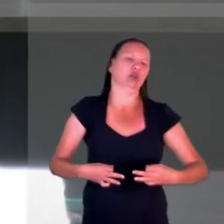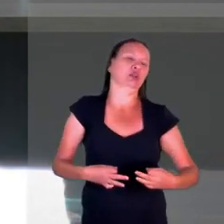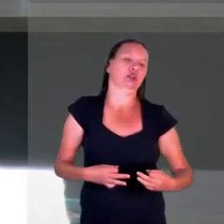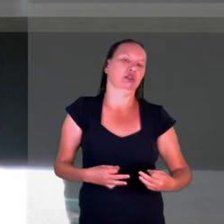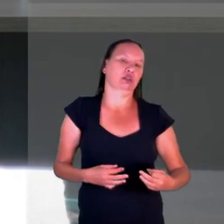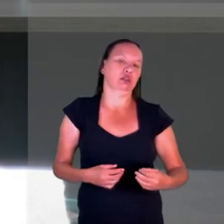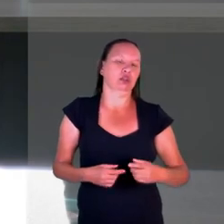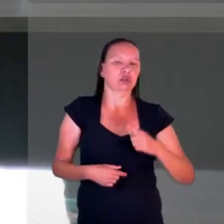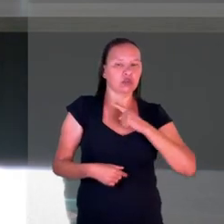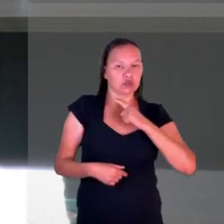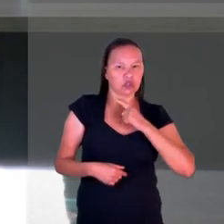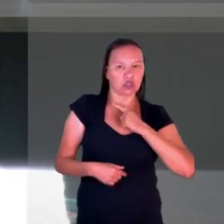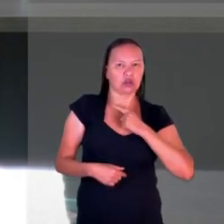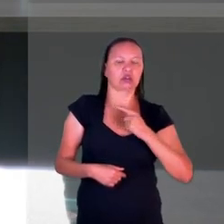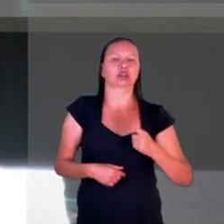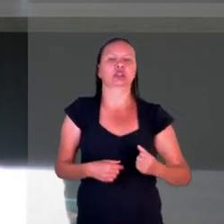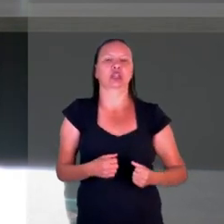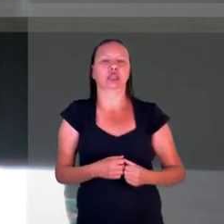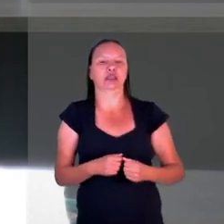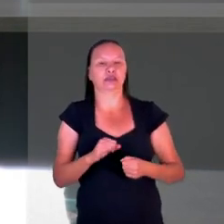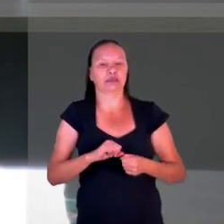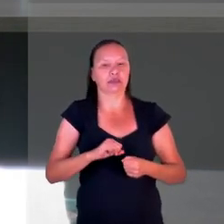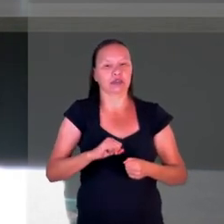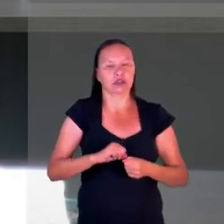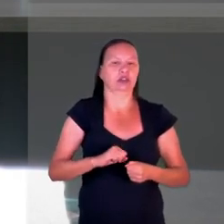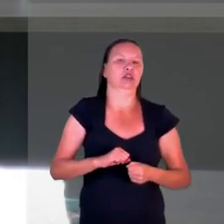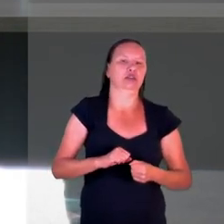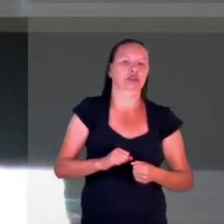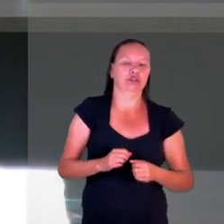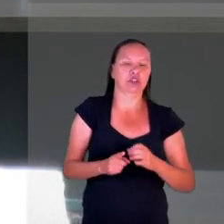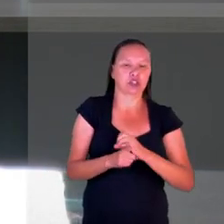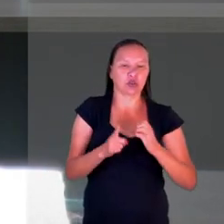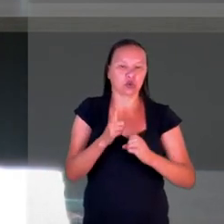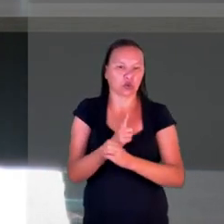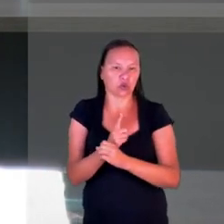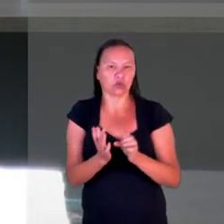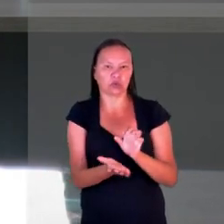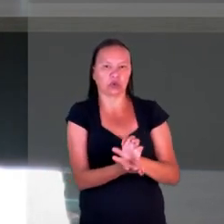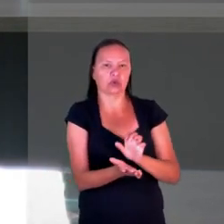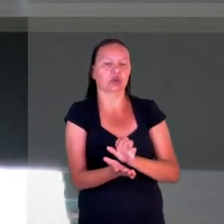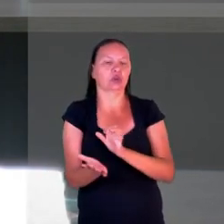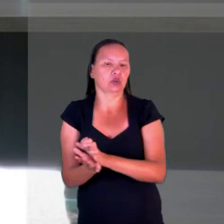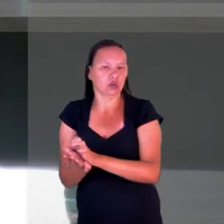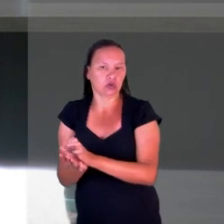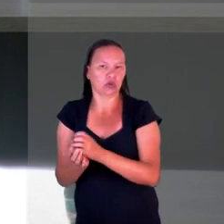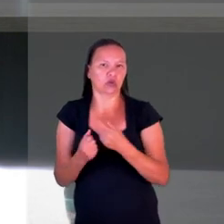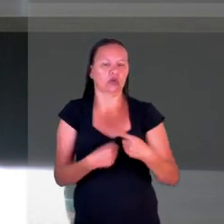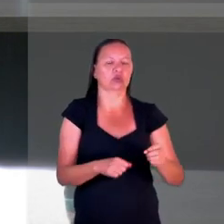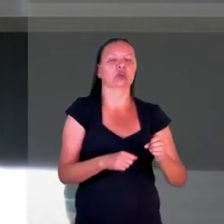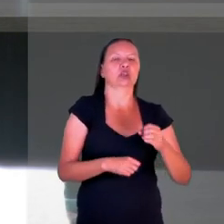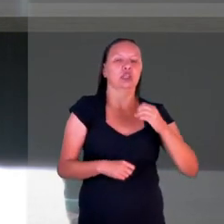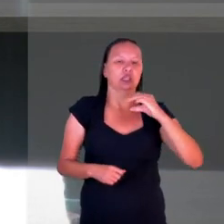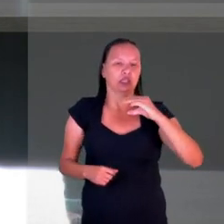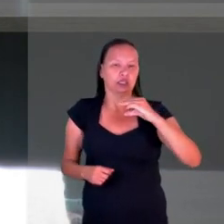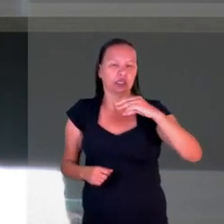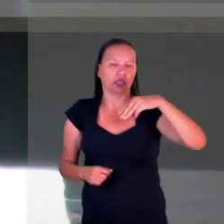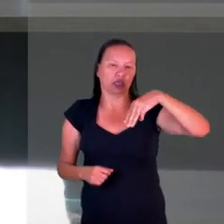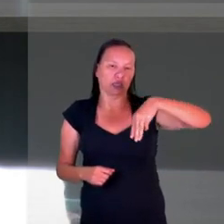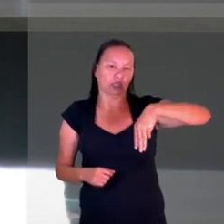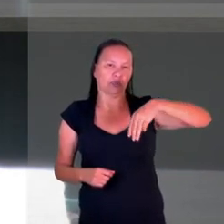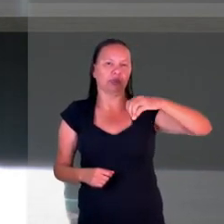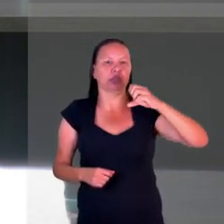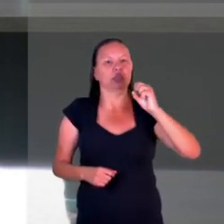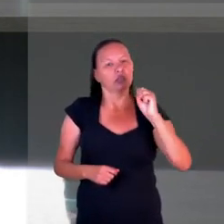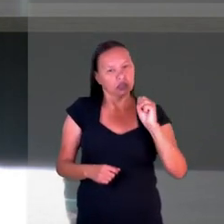se Tente fazer eh solidariedade inclusive com isenção de ICMS por parte